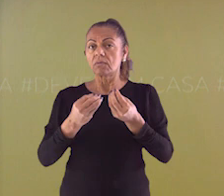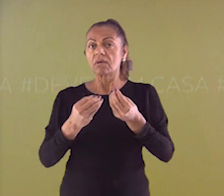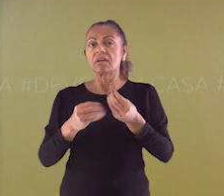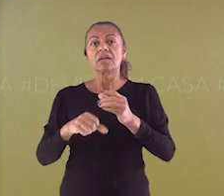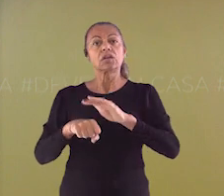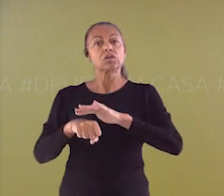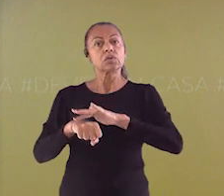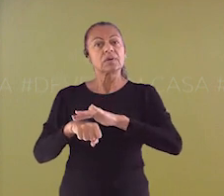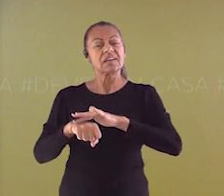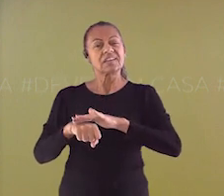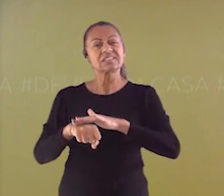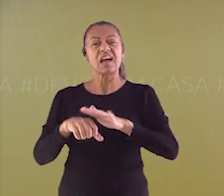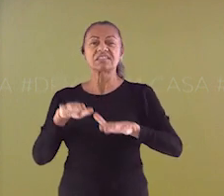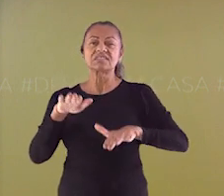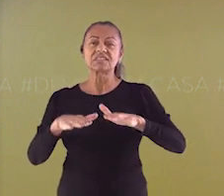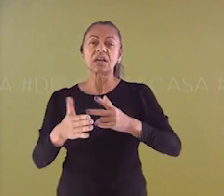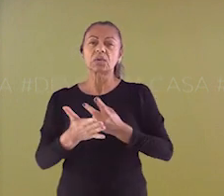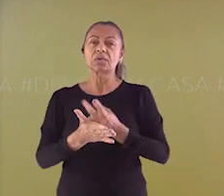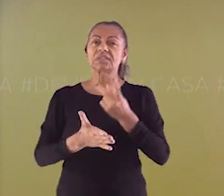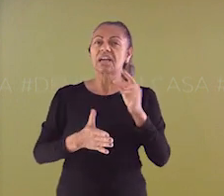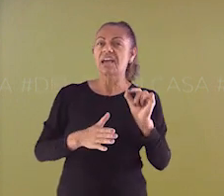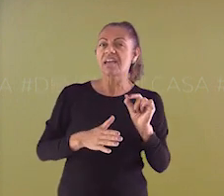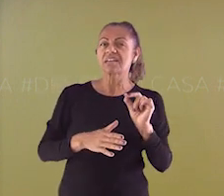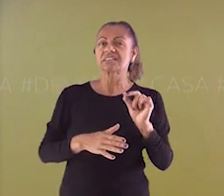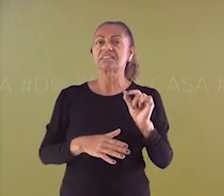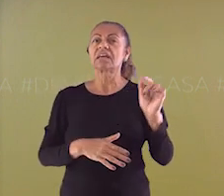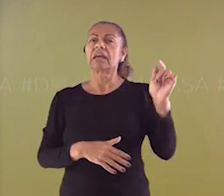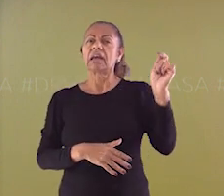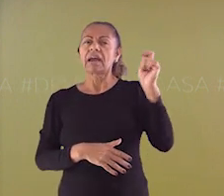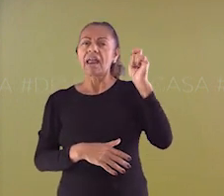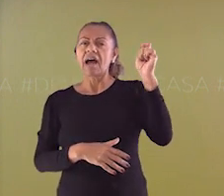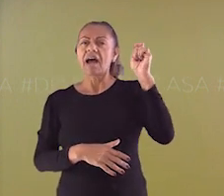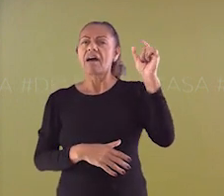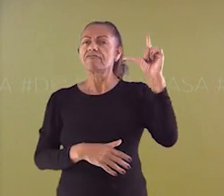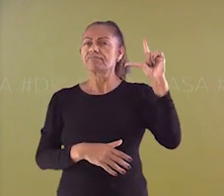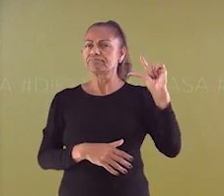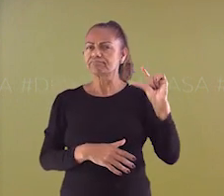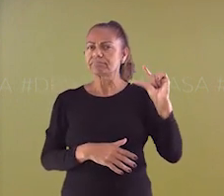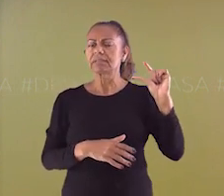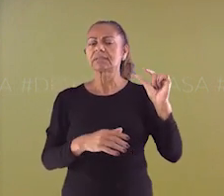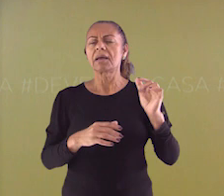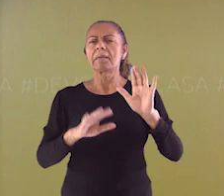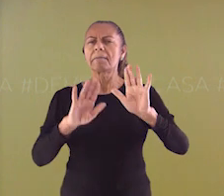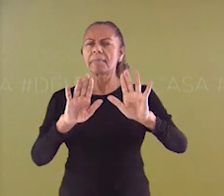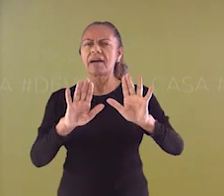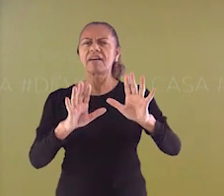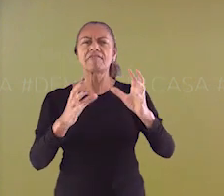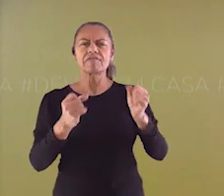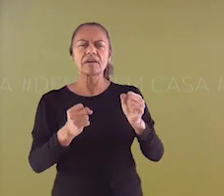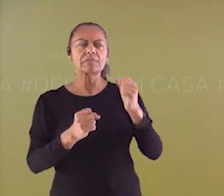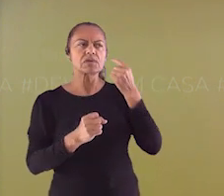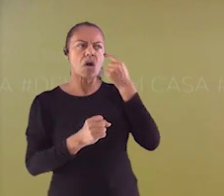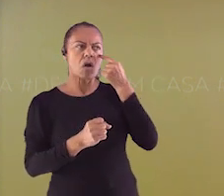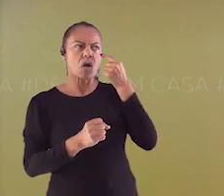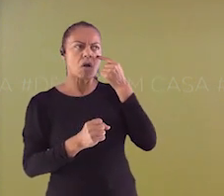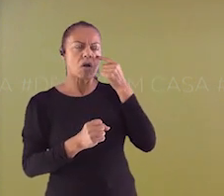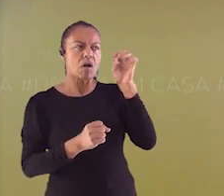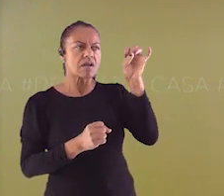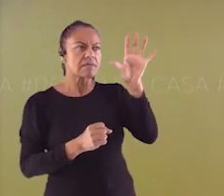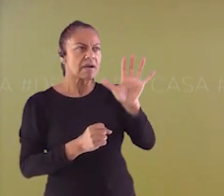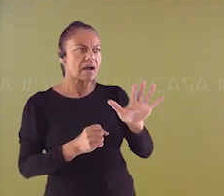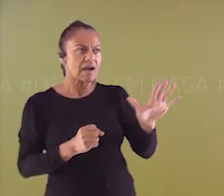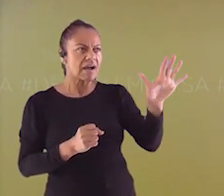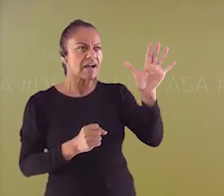de risco? São doenças menos graves. Para ficar mais fácil, vamos olhar para a imagem